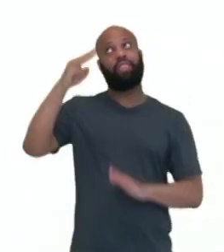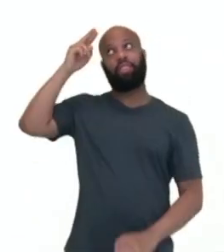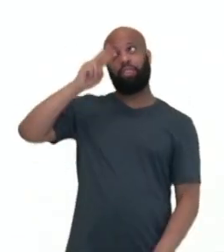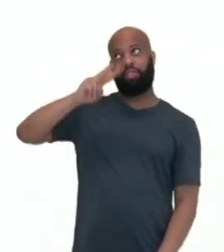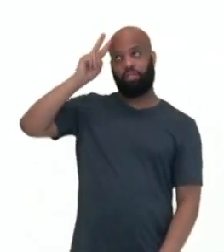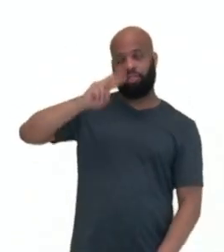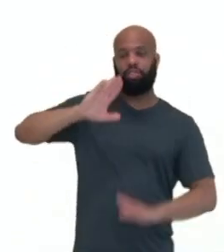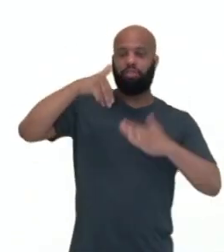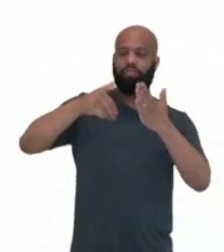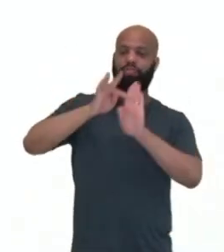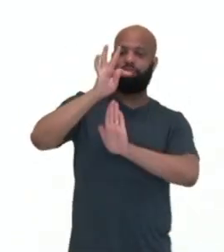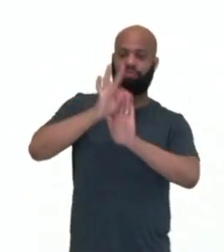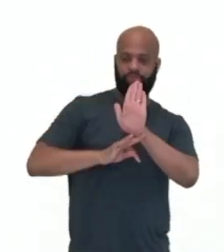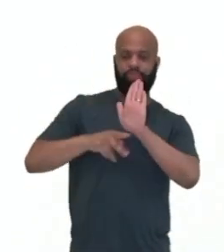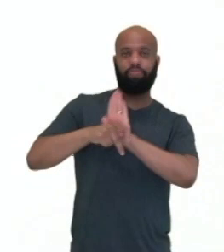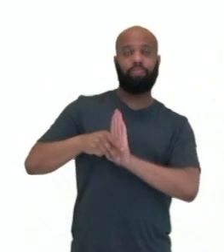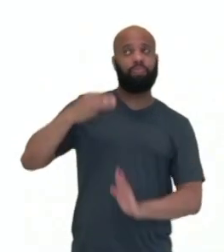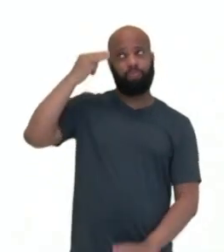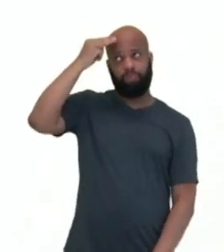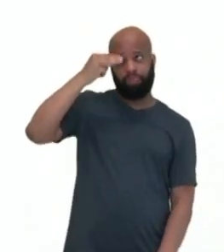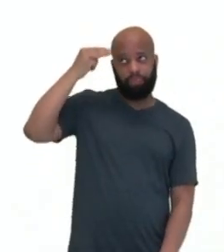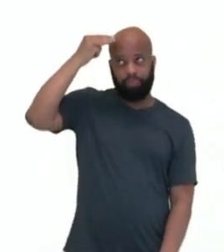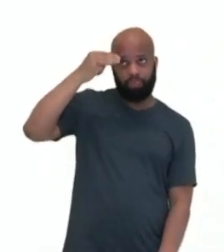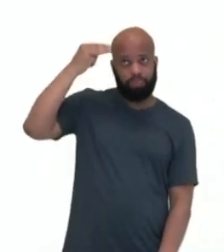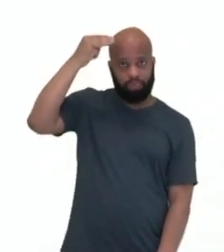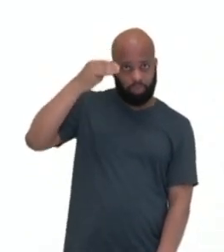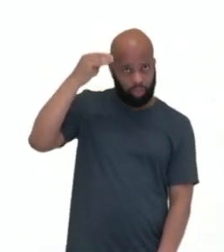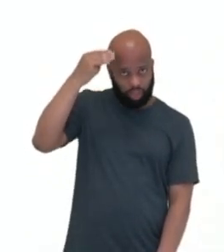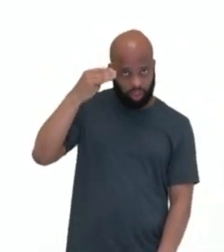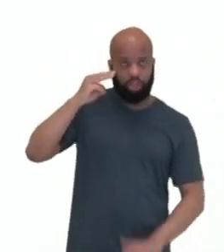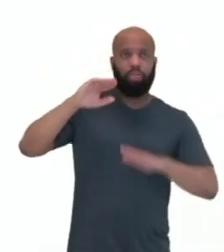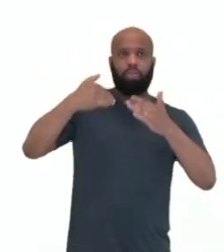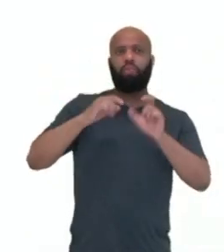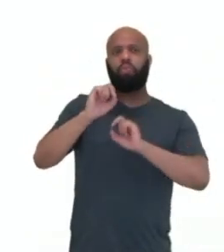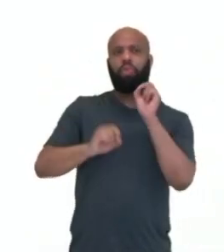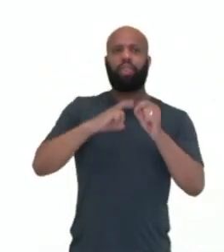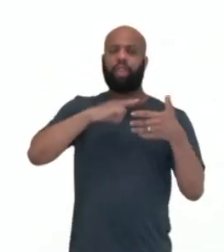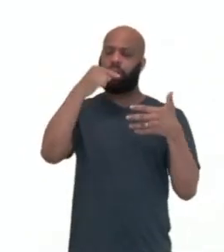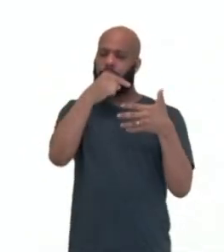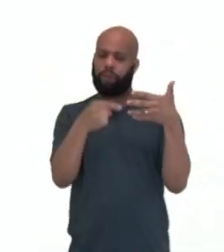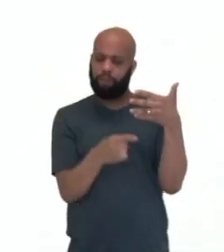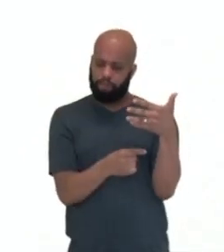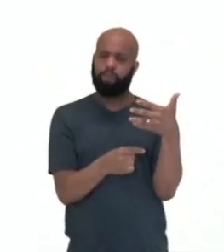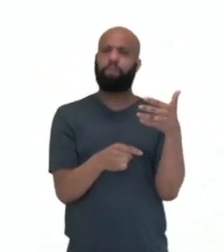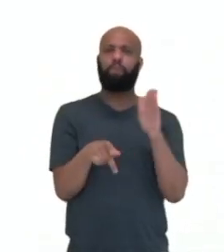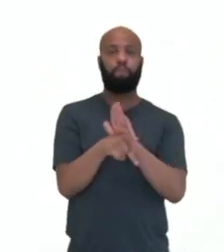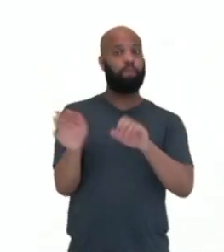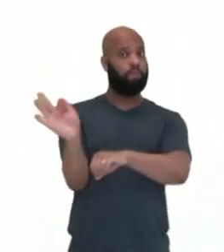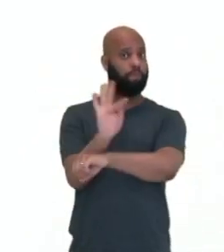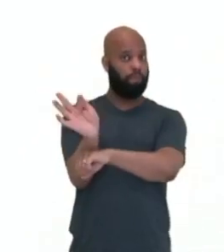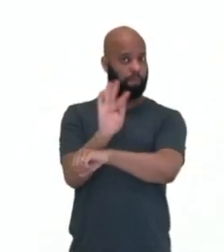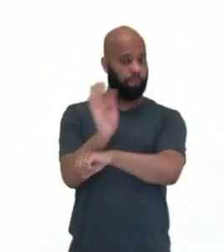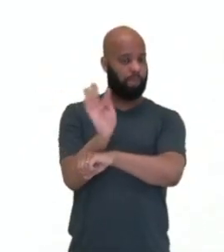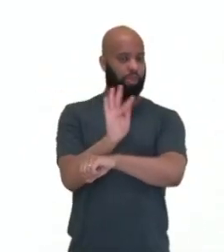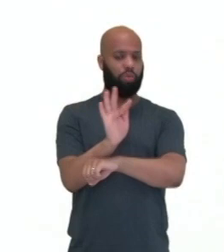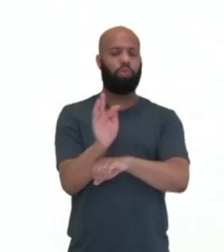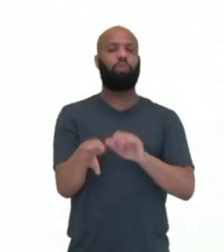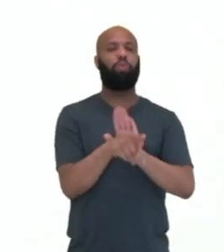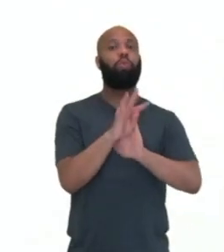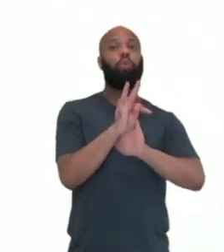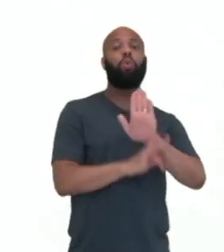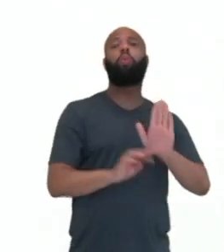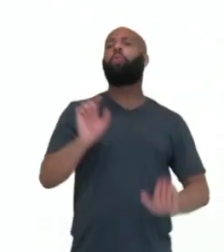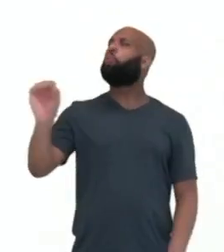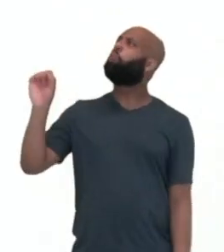texto memorialístico, né? Ou seja, um texto de memórias, tem os elementos formais das narrativas. Quais